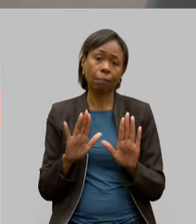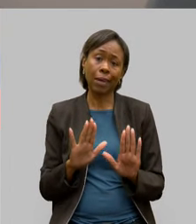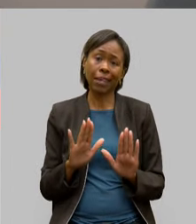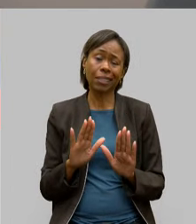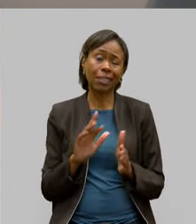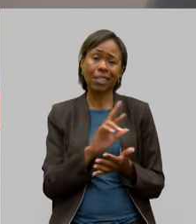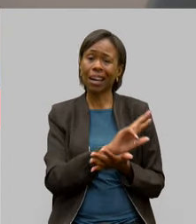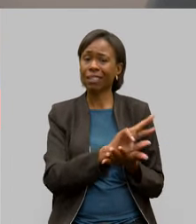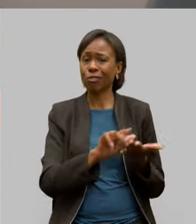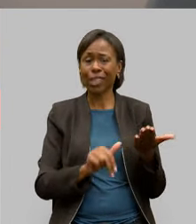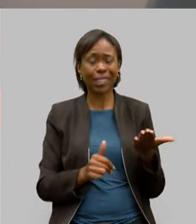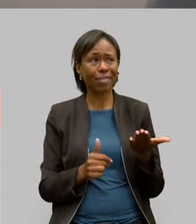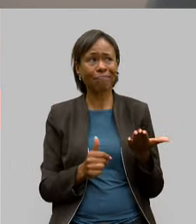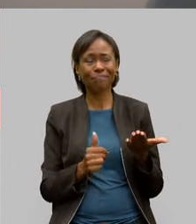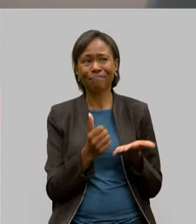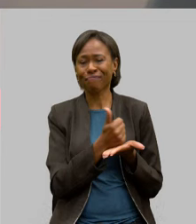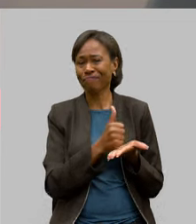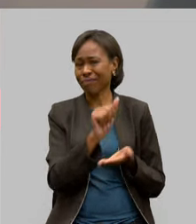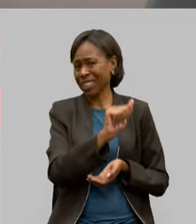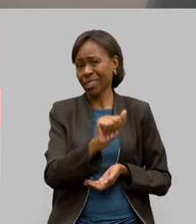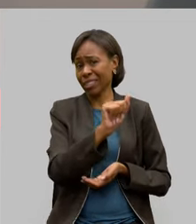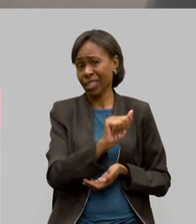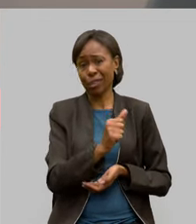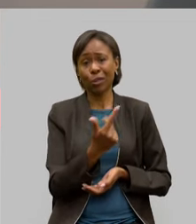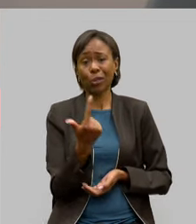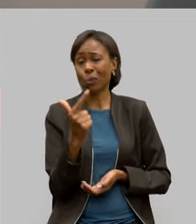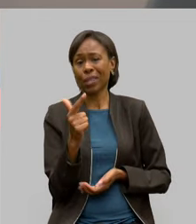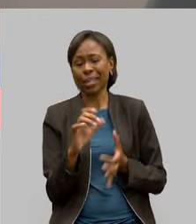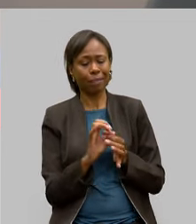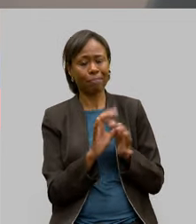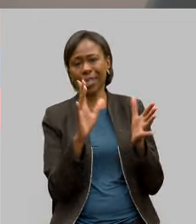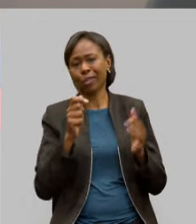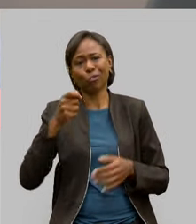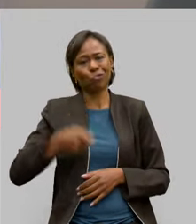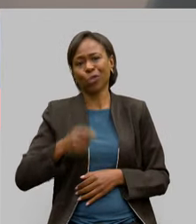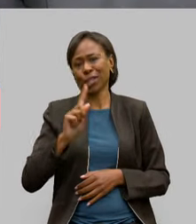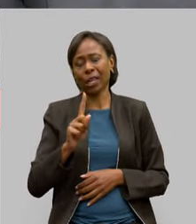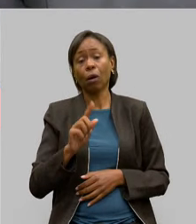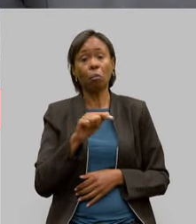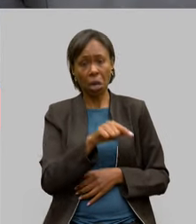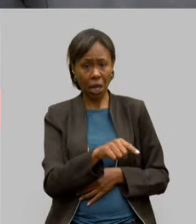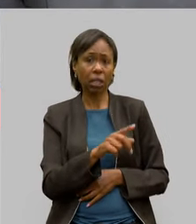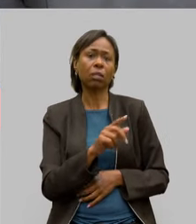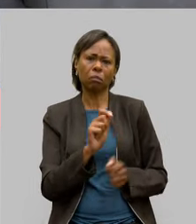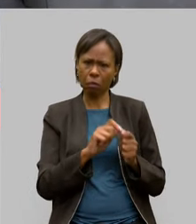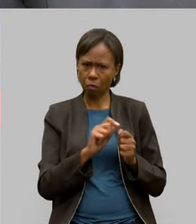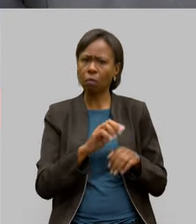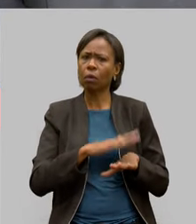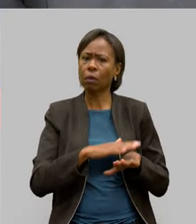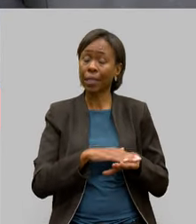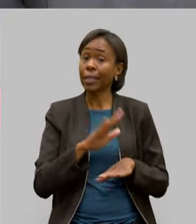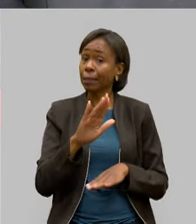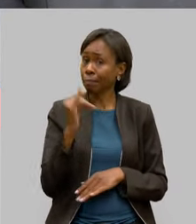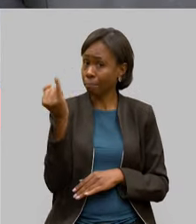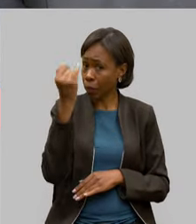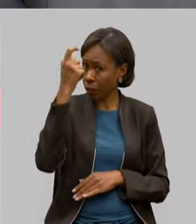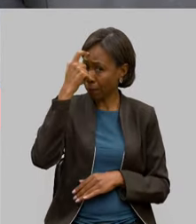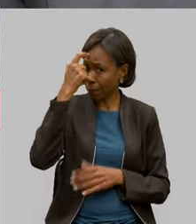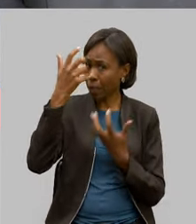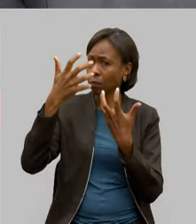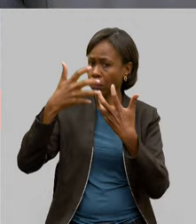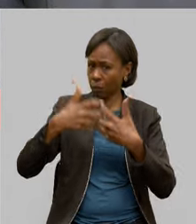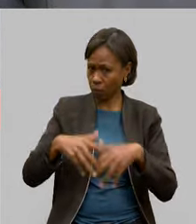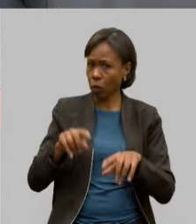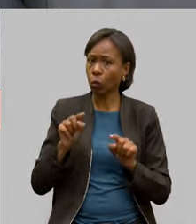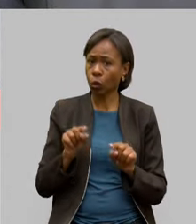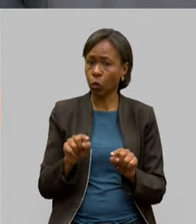abcorpus coletivo e fazem do mesmo jeito e é importante a gente pensar sobre isso que a proibição da